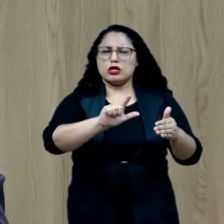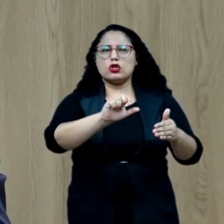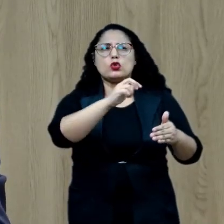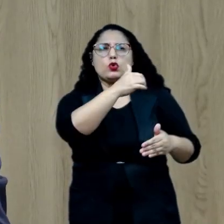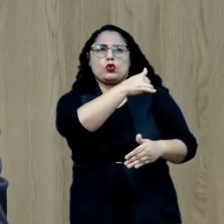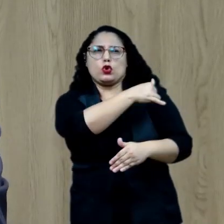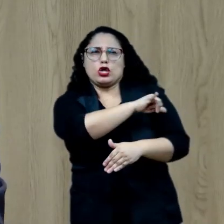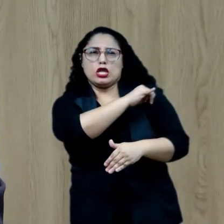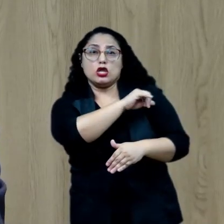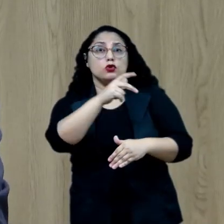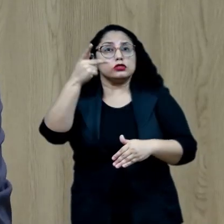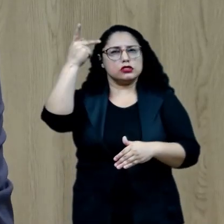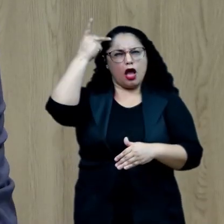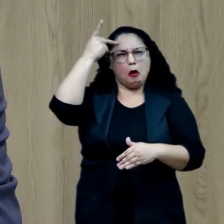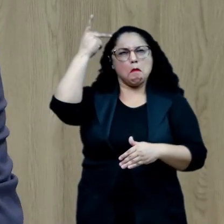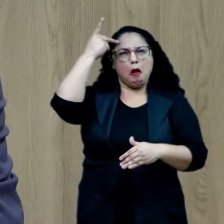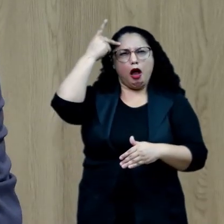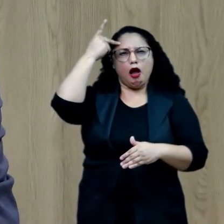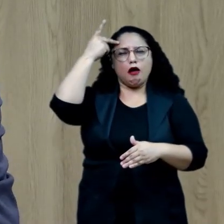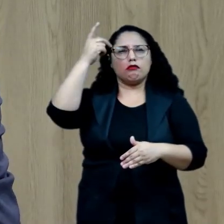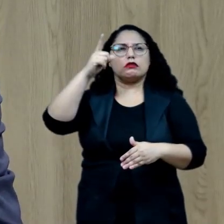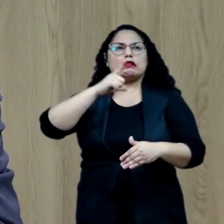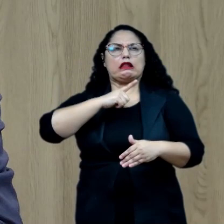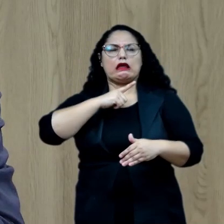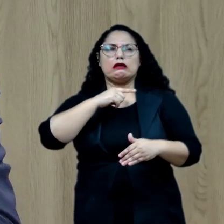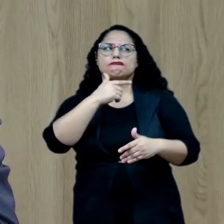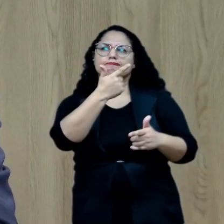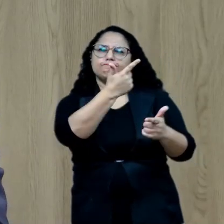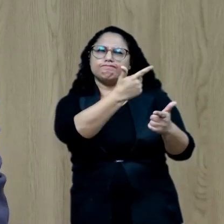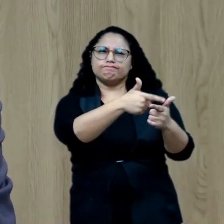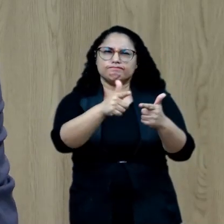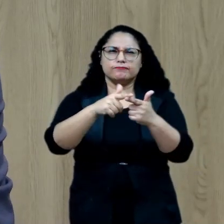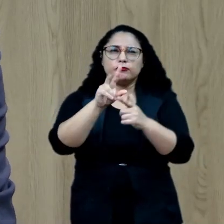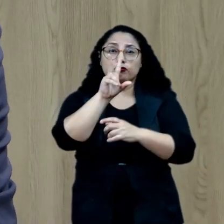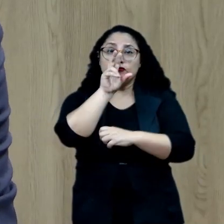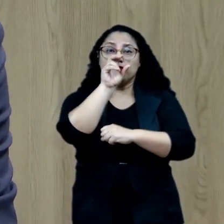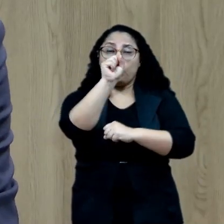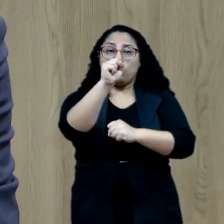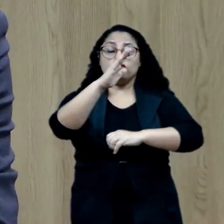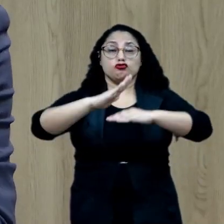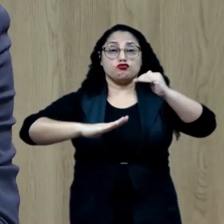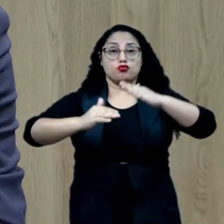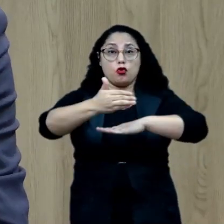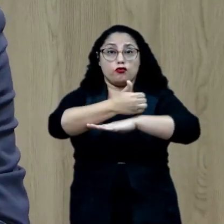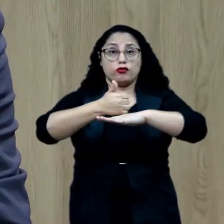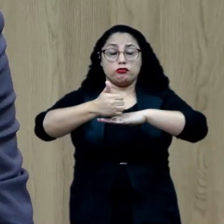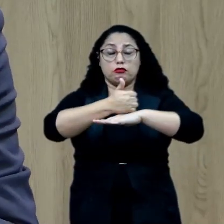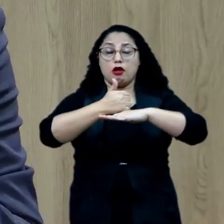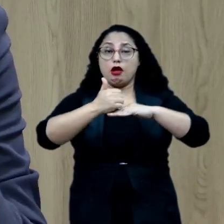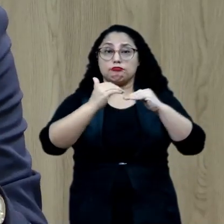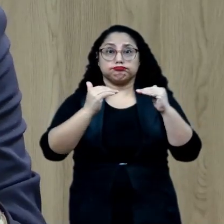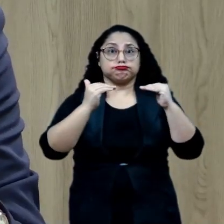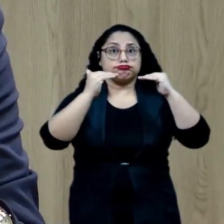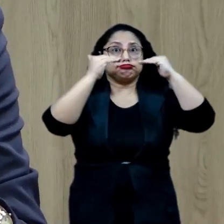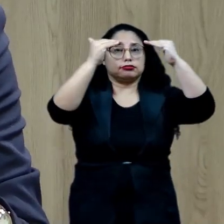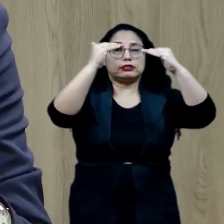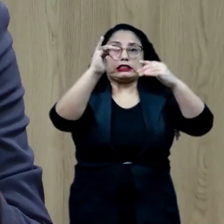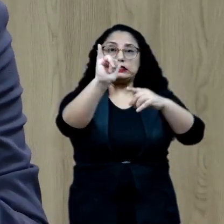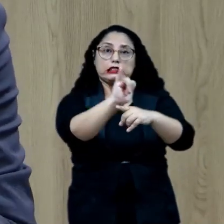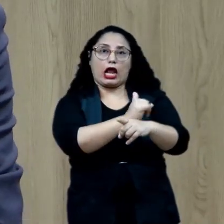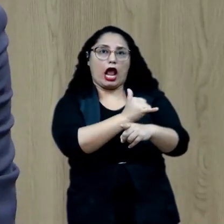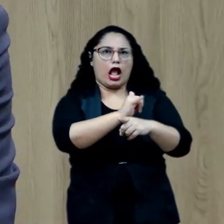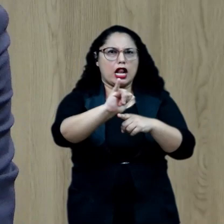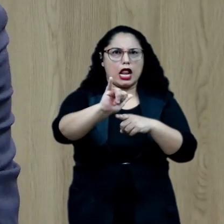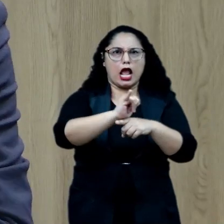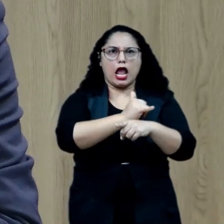de Janeiro, São Paulo, existe uma demanda muito forte de um profissional extremamente estratégico,